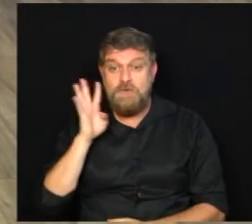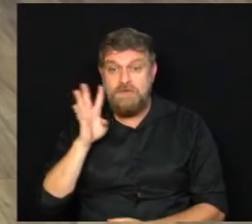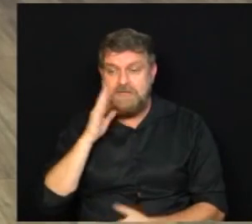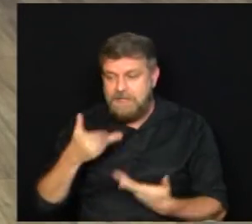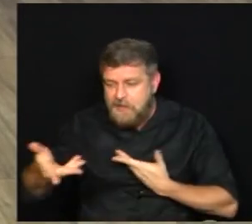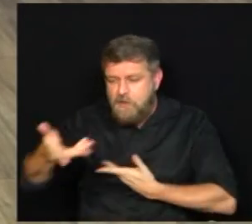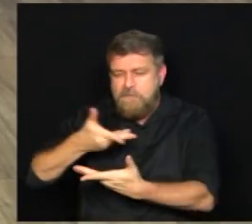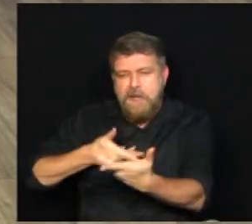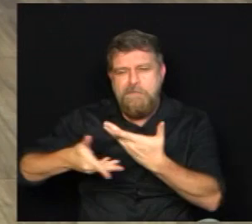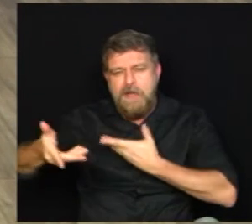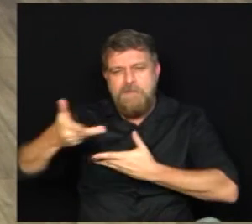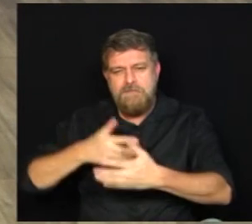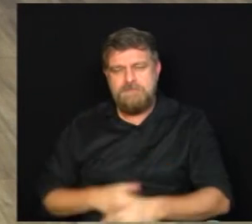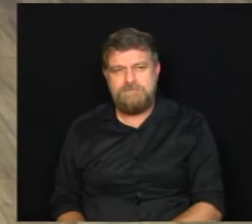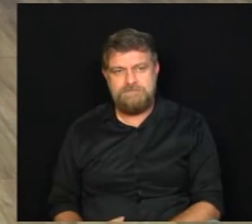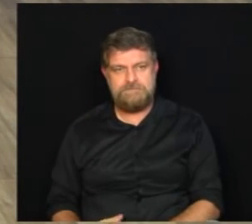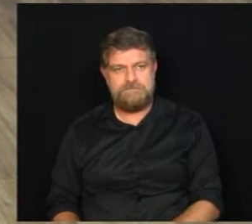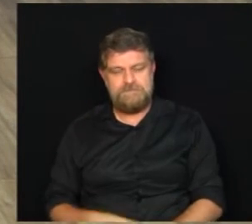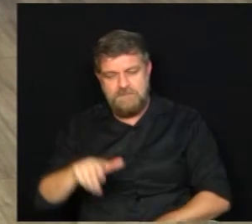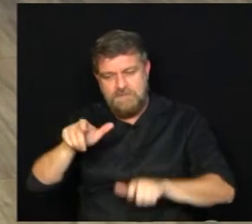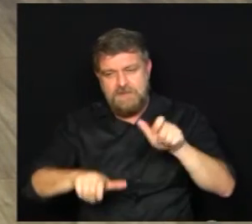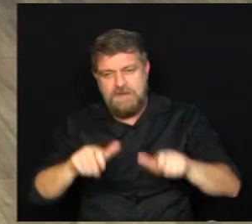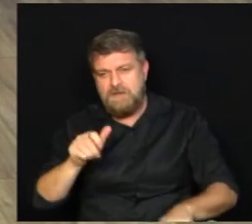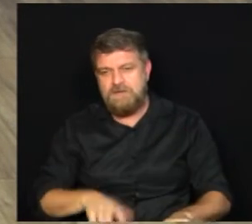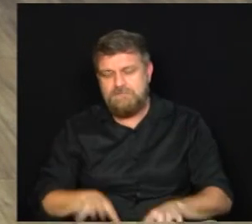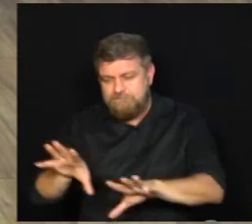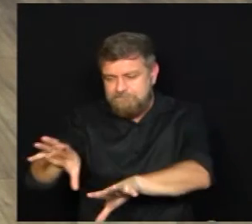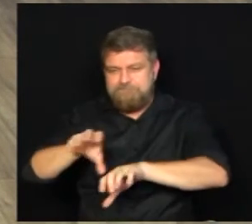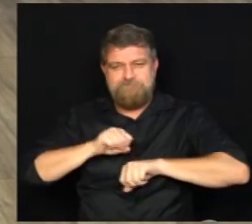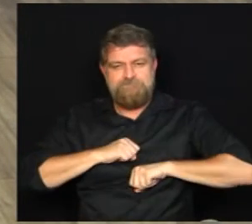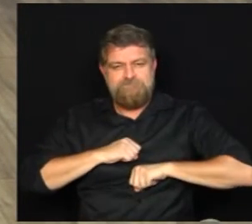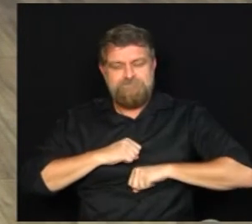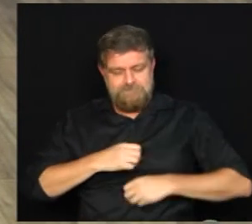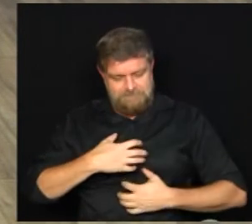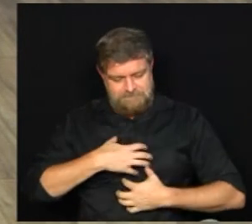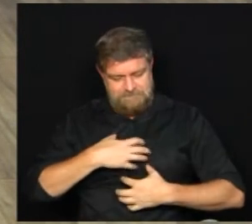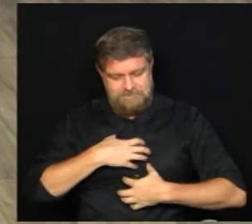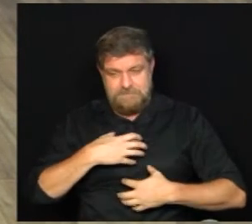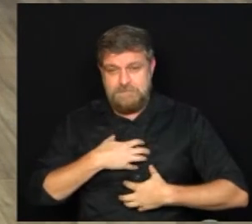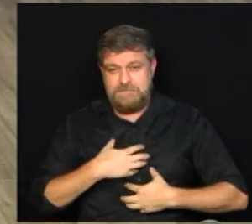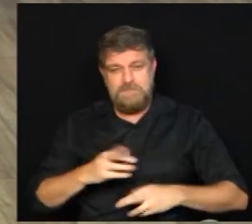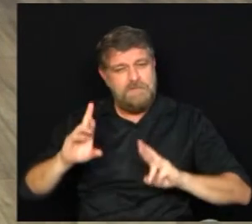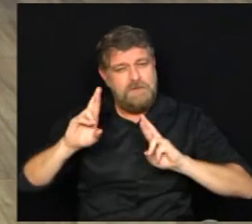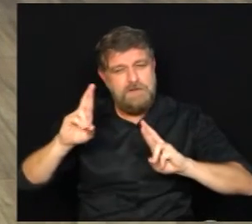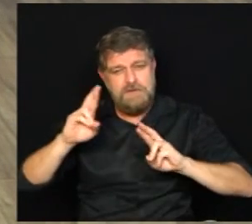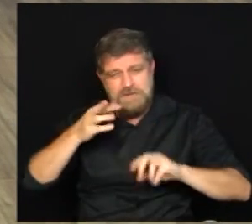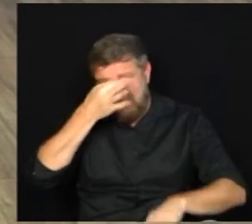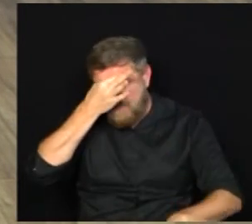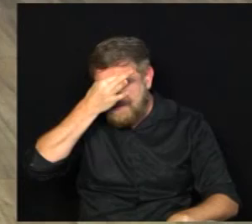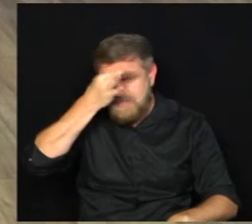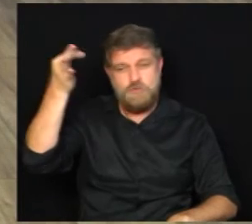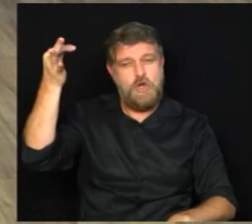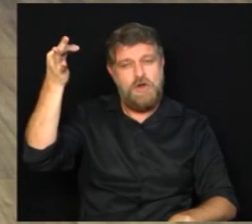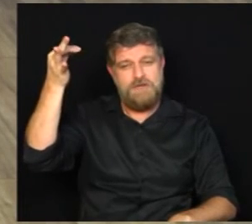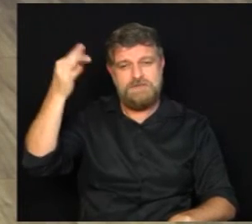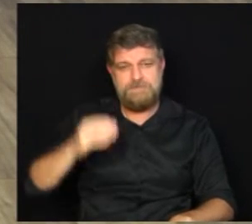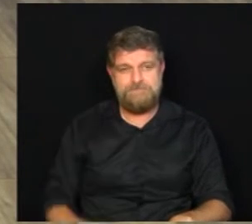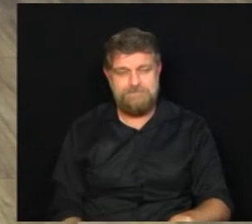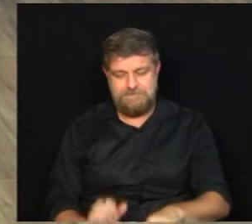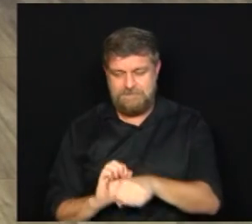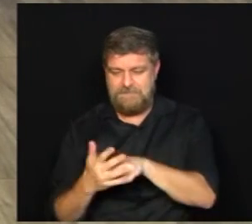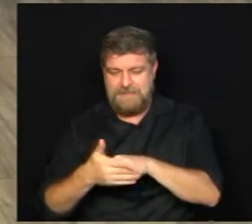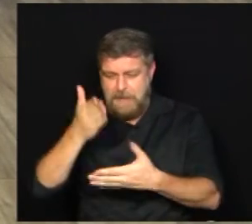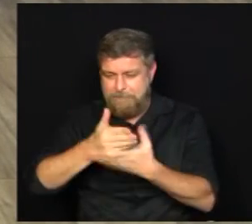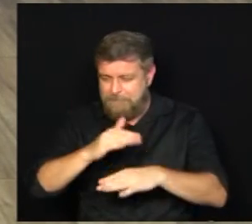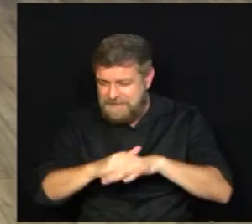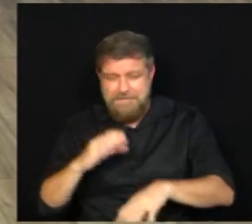você contou, a inspiração para quem está nos acompanhando. Te desejo muita sorte, que essa pandemia